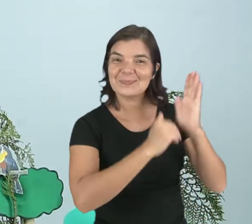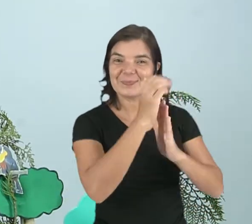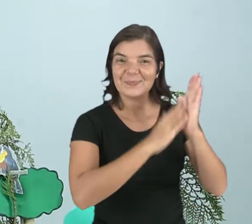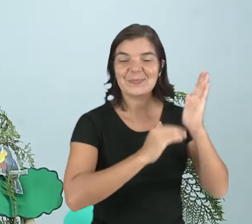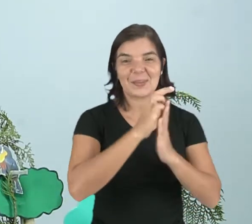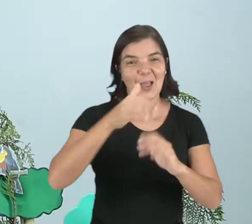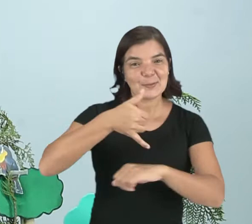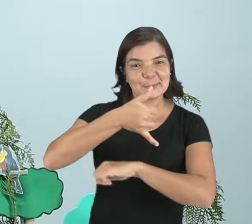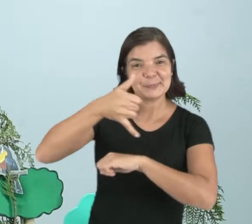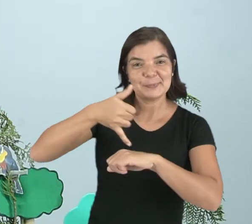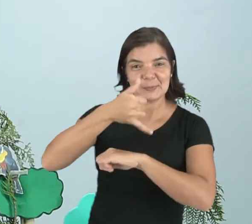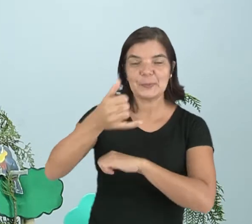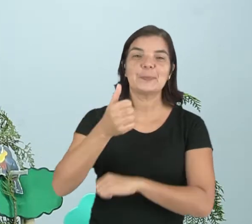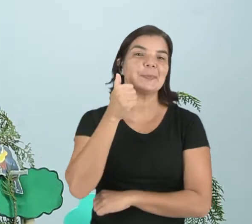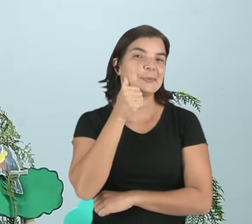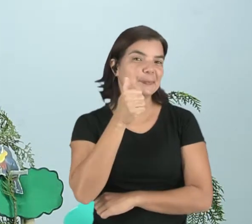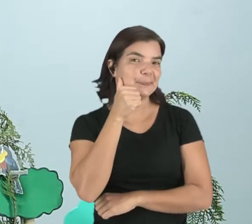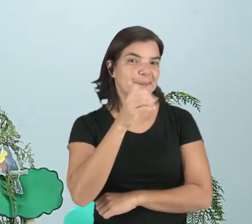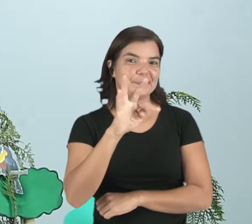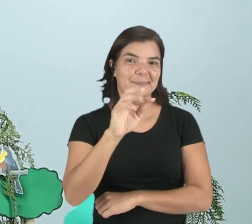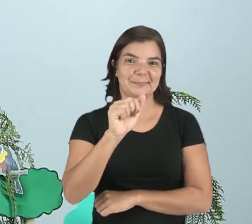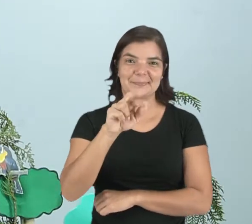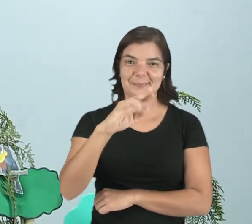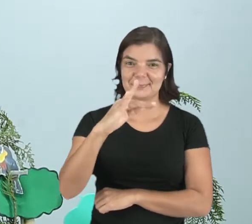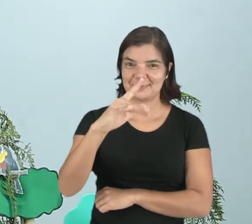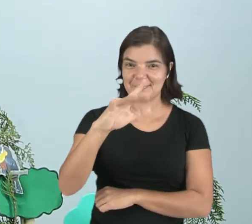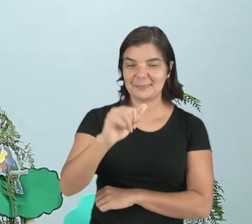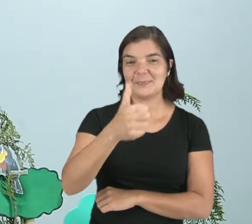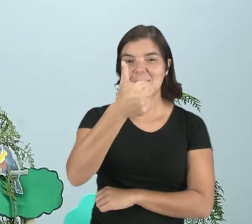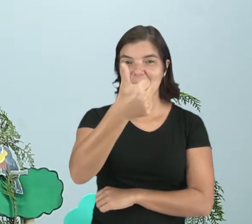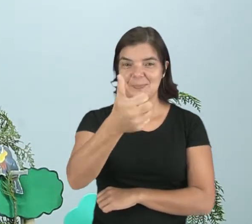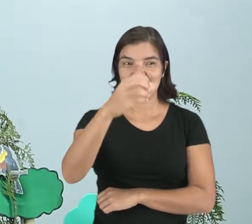óleo por Tarsila do Amaral e foi pintada em